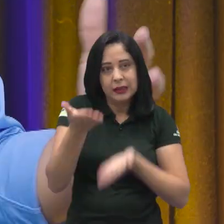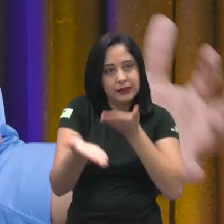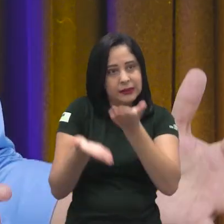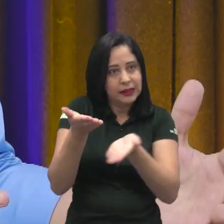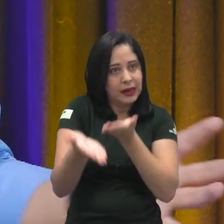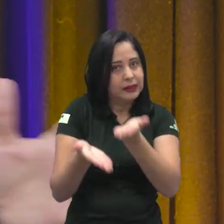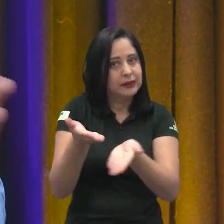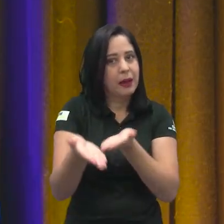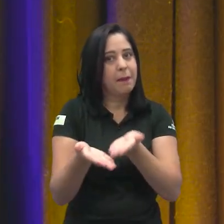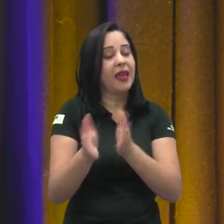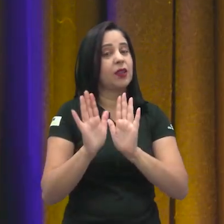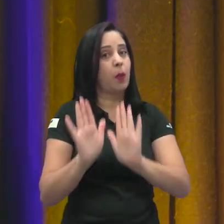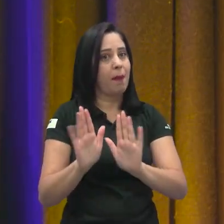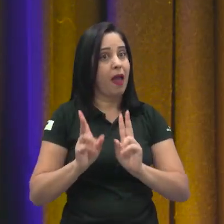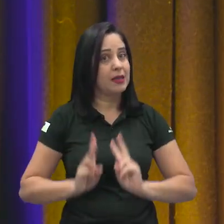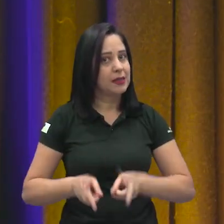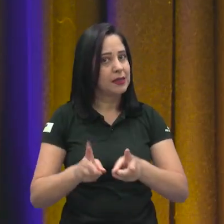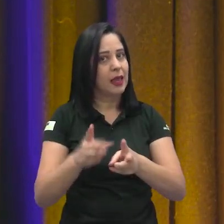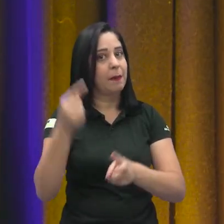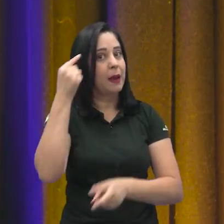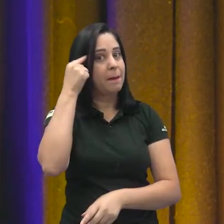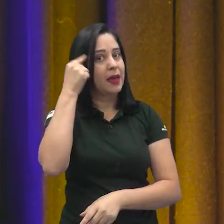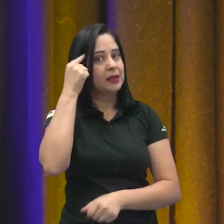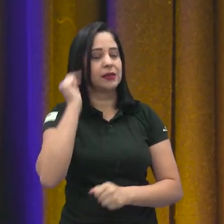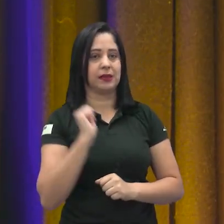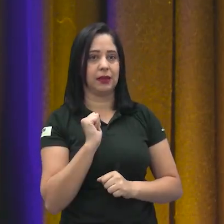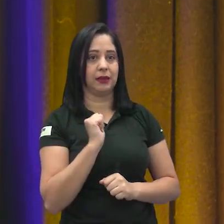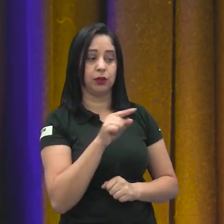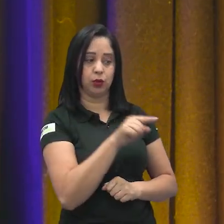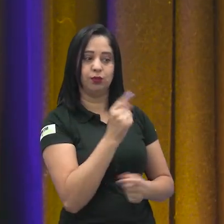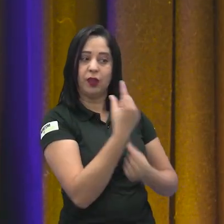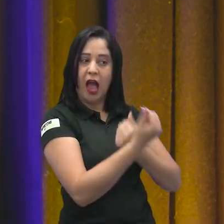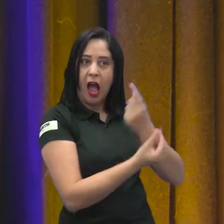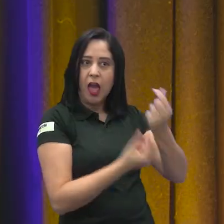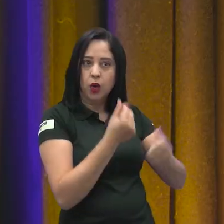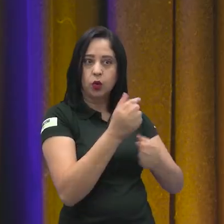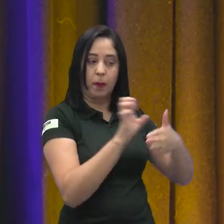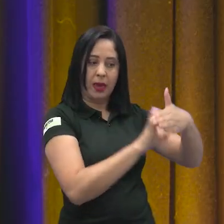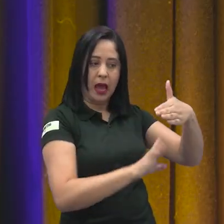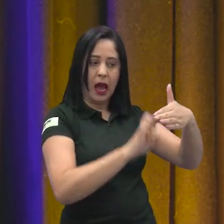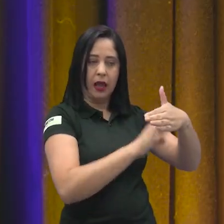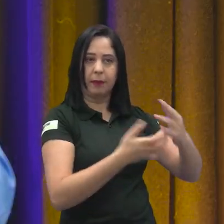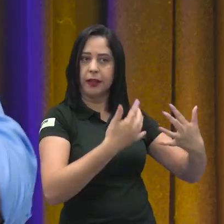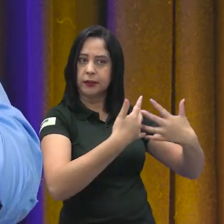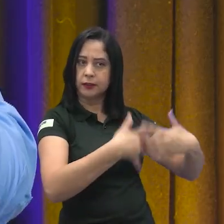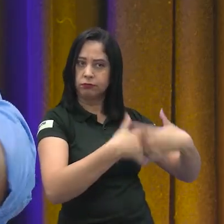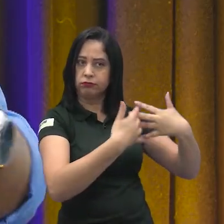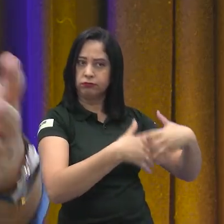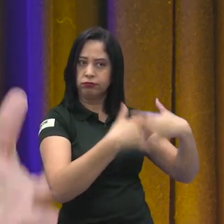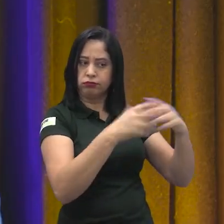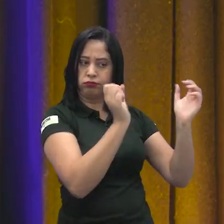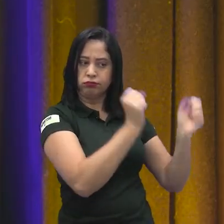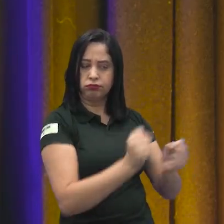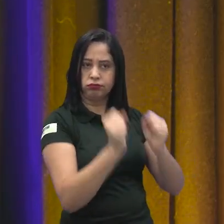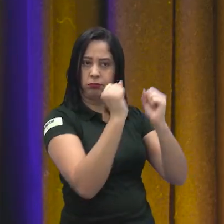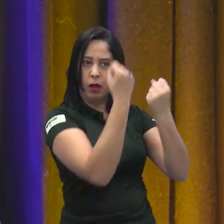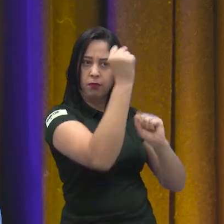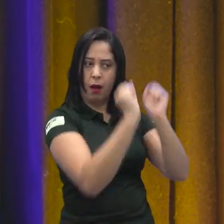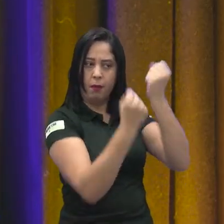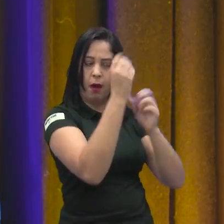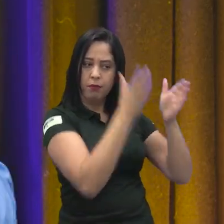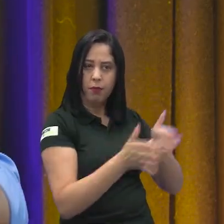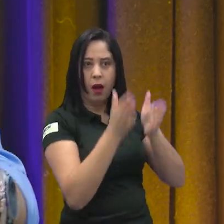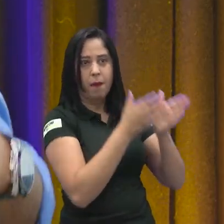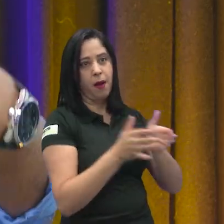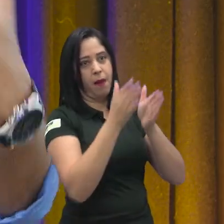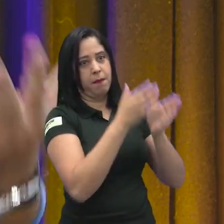garantisse acesso, mas sempre no prisma também de garantir a economia, os empregos e toda a questão de empreendedorismo na cidade